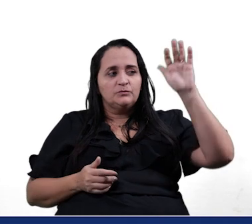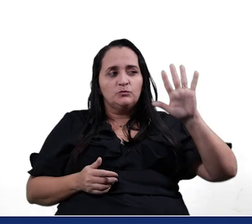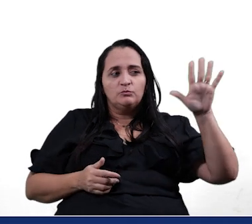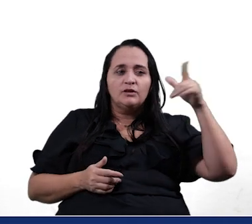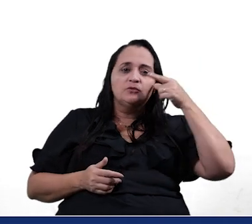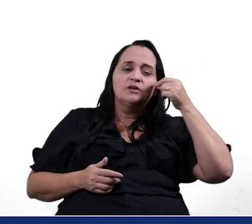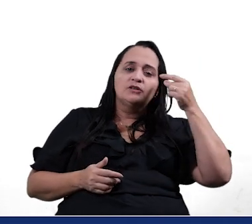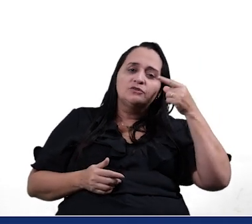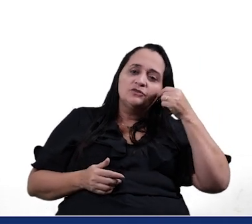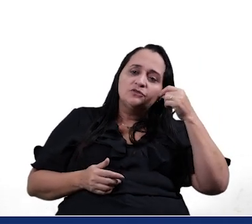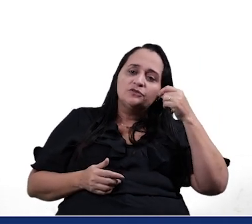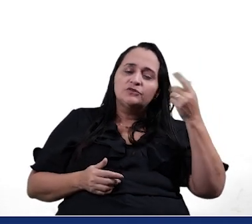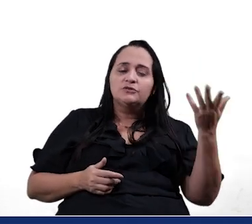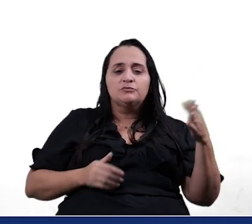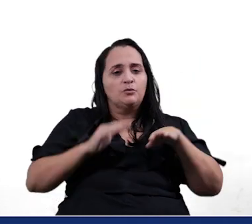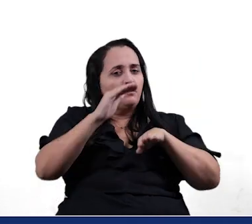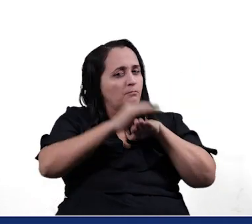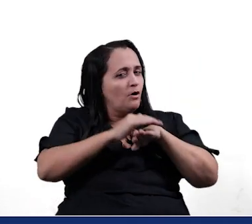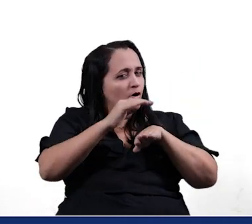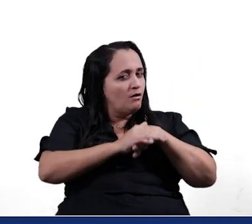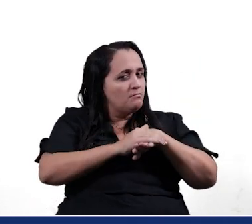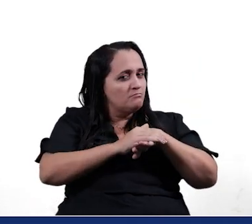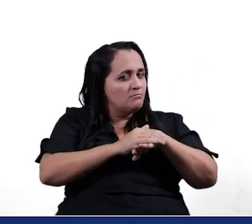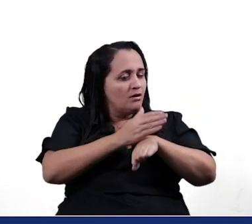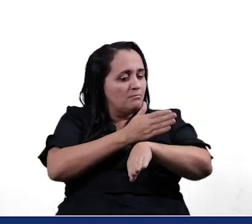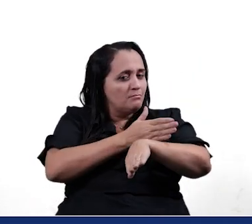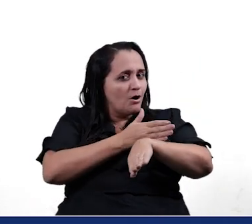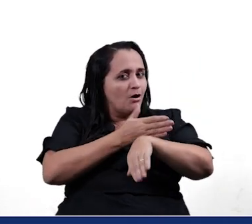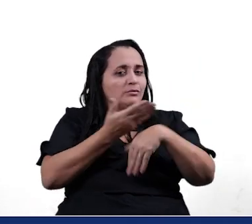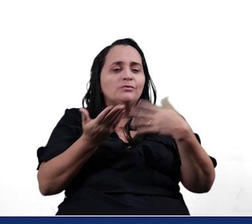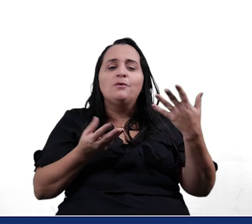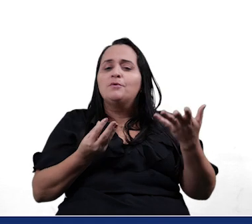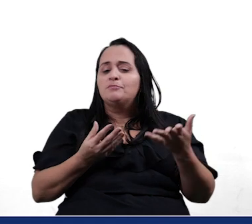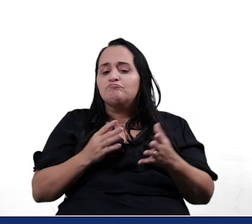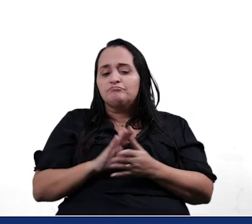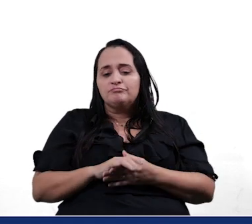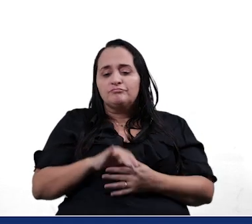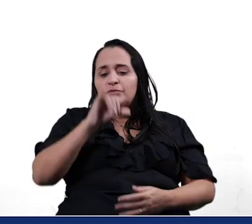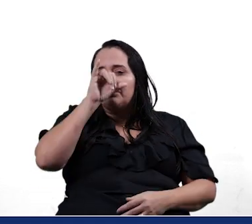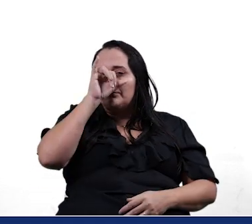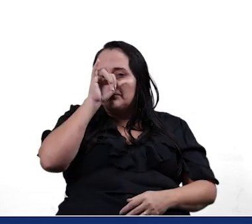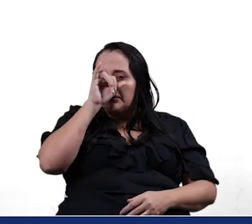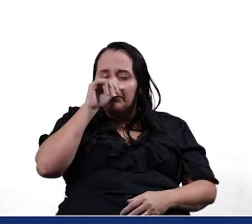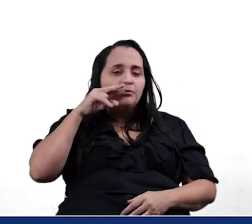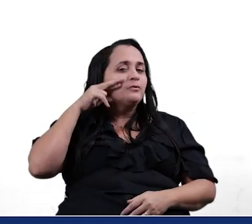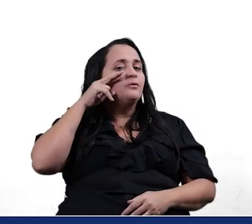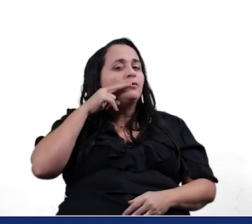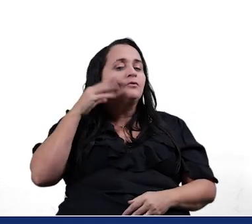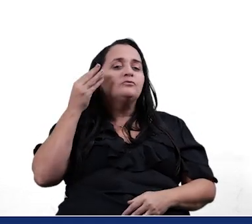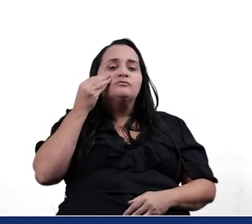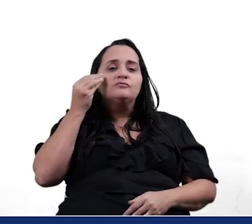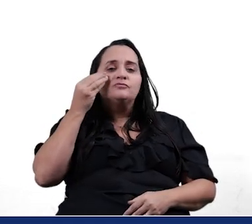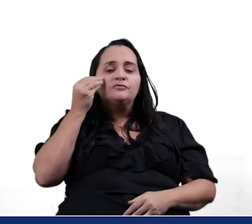de um gatinho com botas. Aqui tem uma imagem de 3 porquinhos rosados e lindinhos.